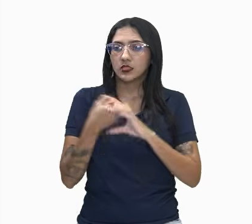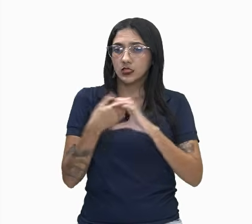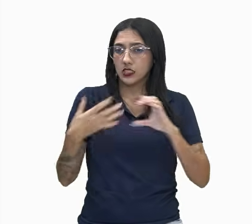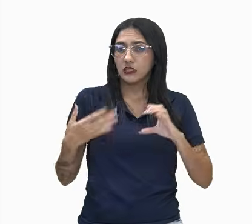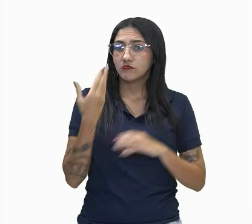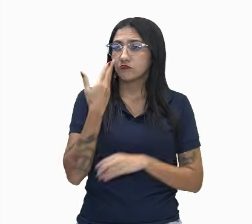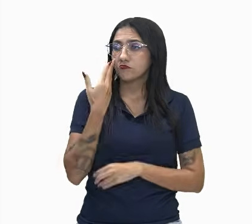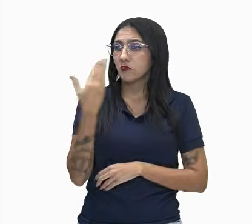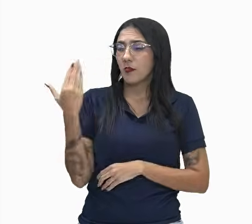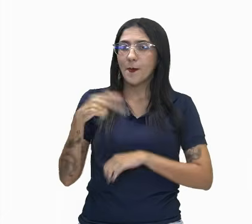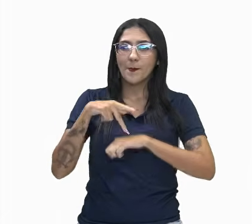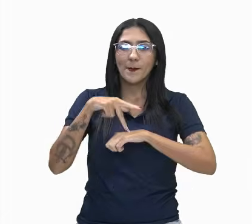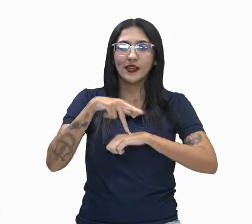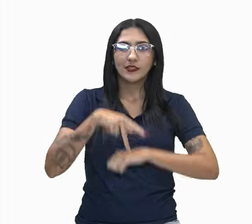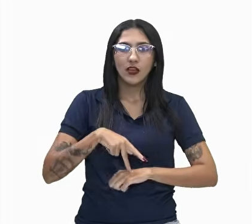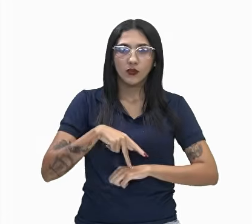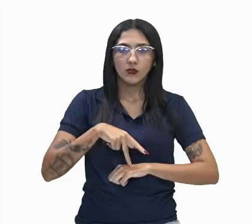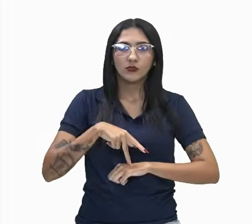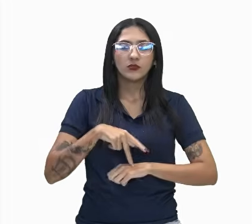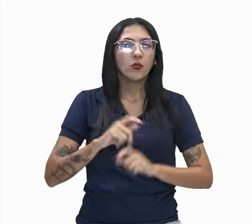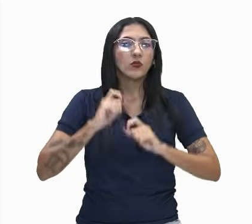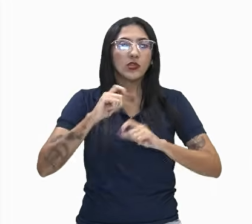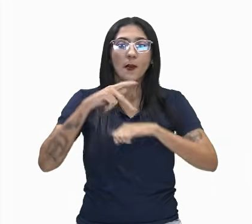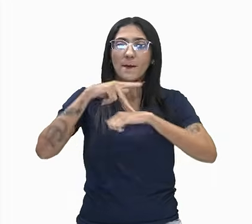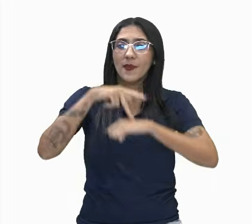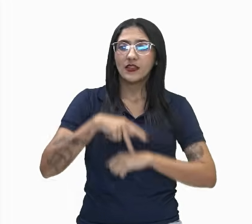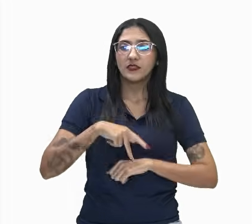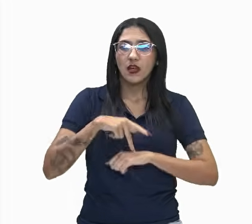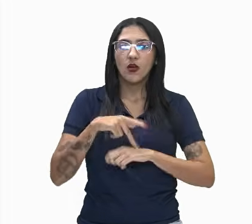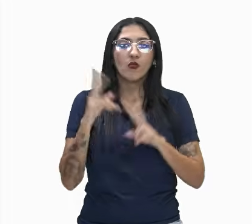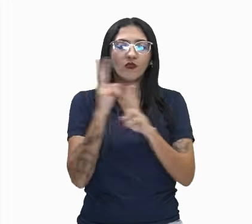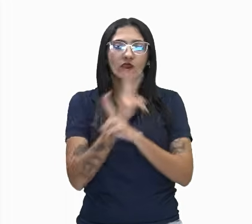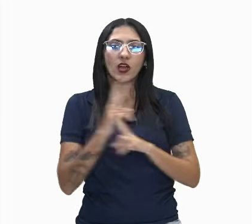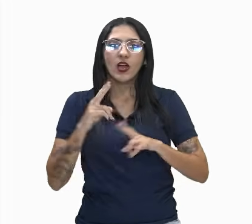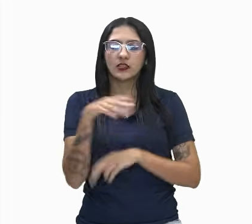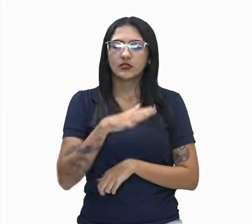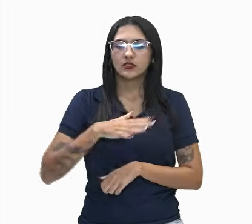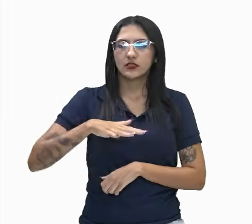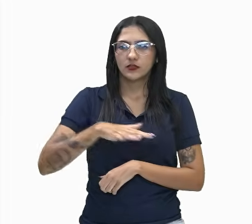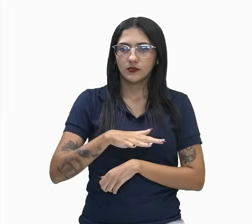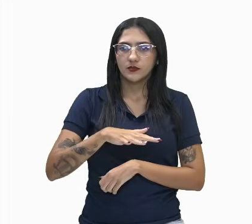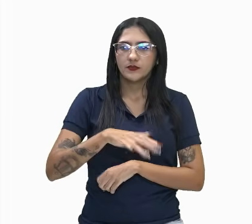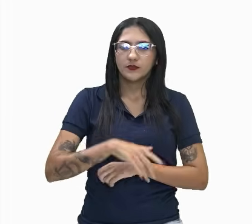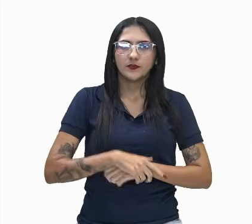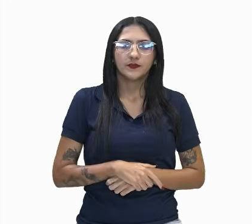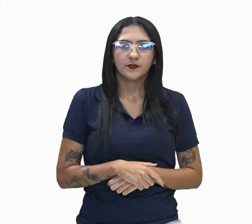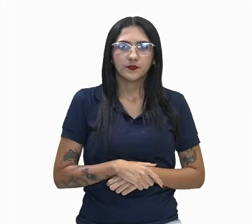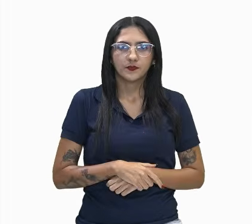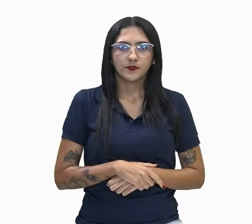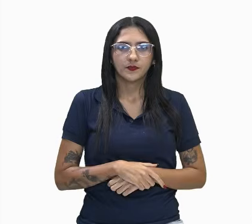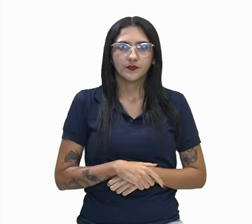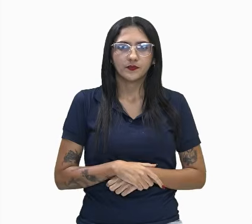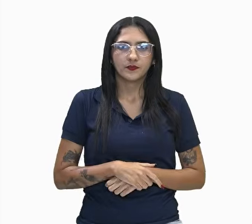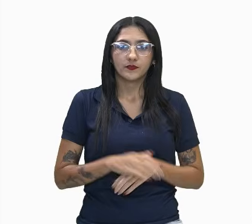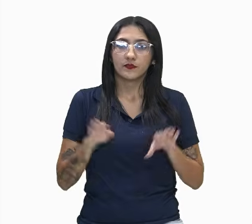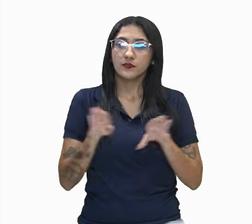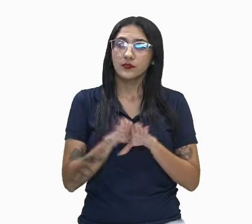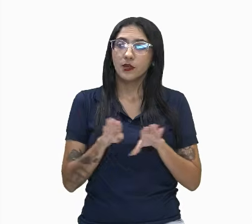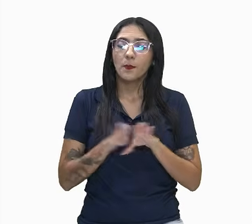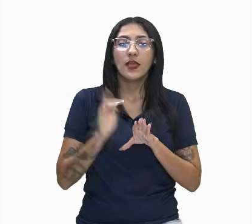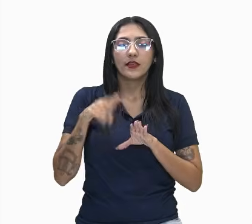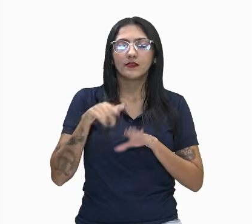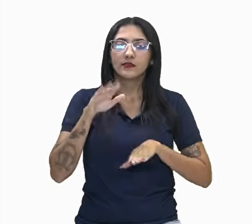atmosférica, que indica o quê? A pressão que o ar exerce sobre a superfície terrestre, no qual vai depender